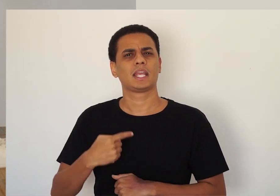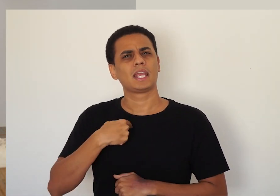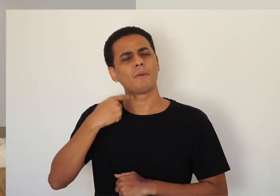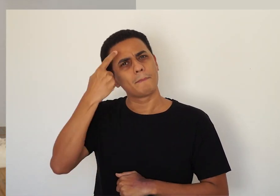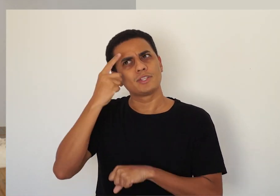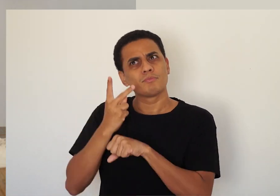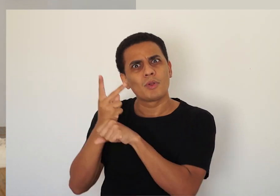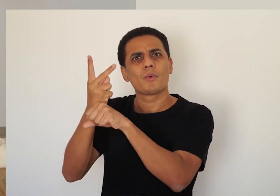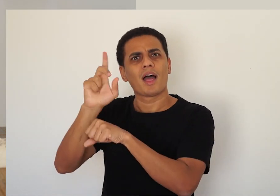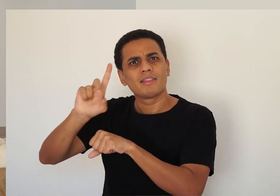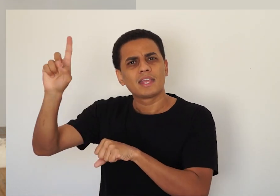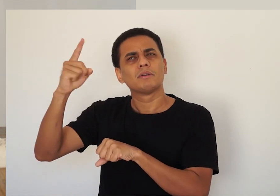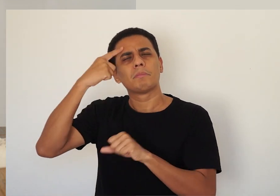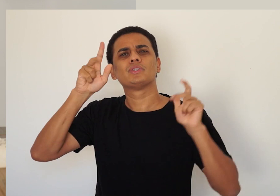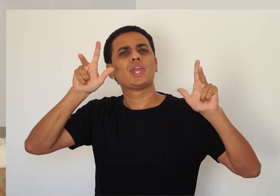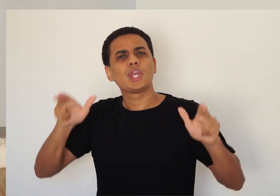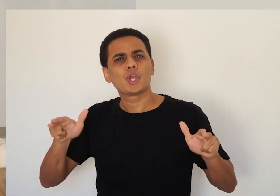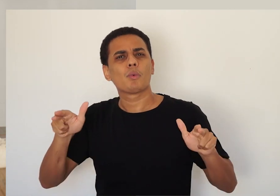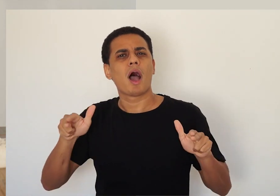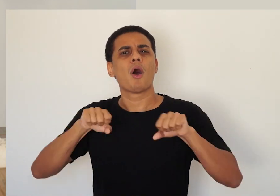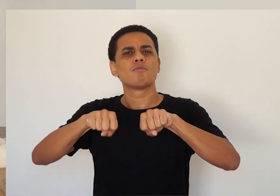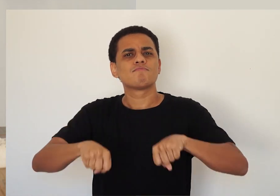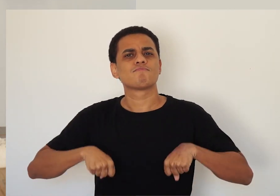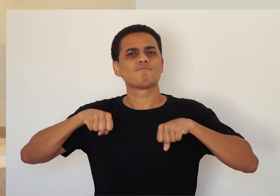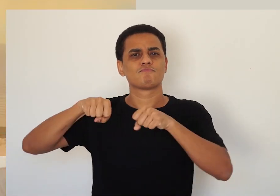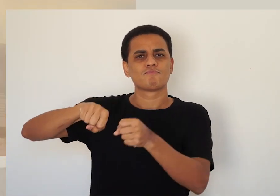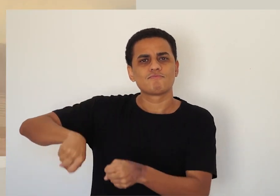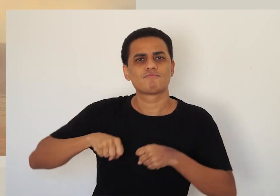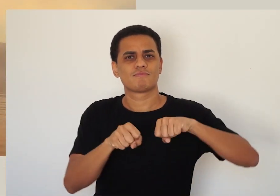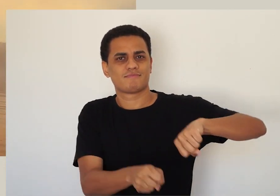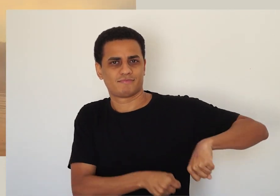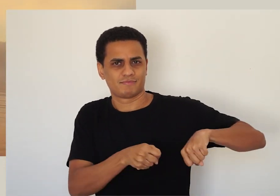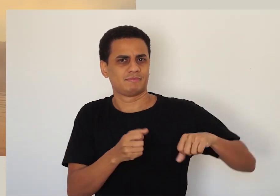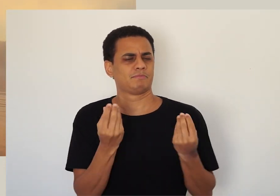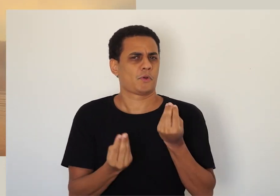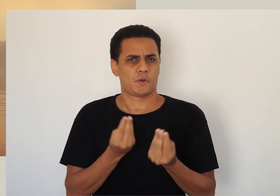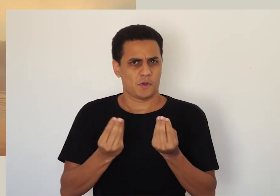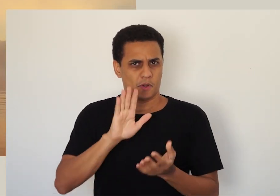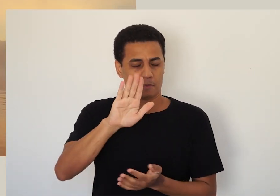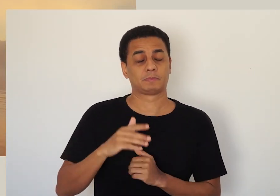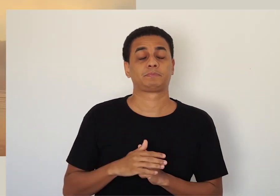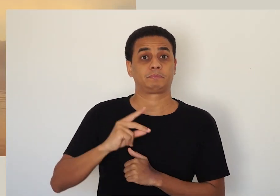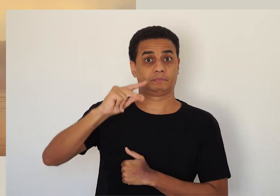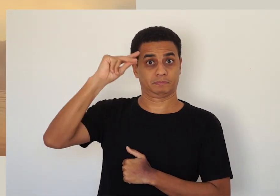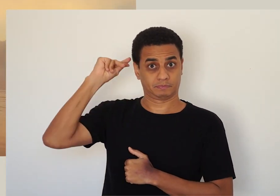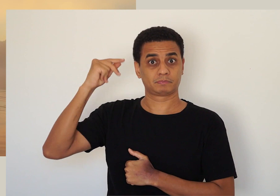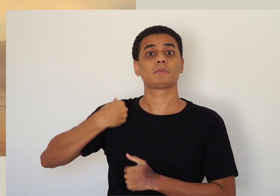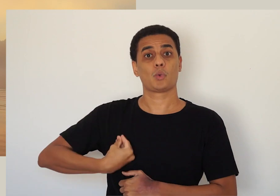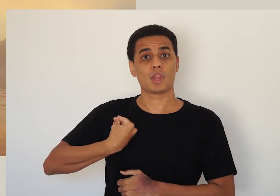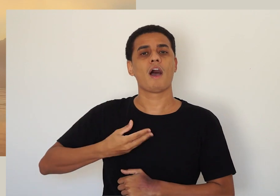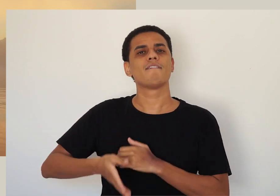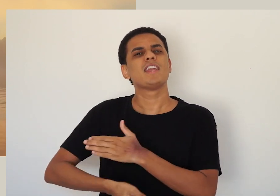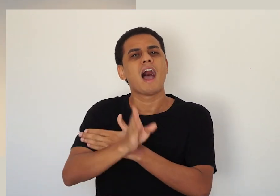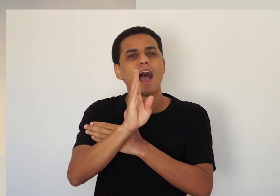de Deus, eu penso em uma canoa. Deixe-me explicar. Há alguns anos, muitos anos atrás, eu estava em uma